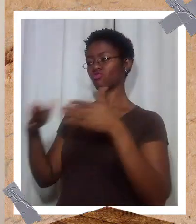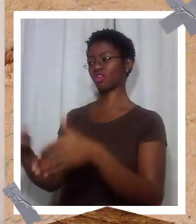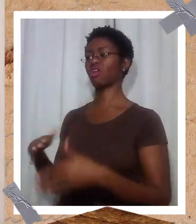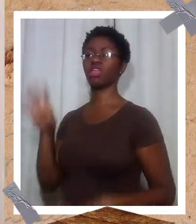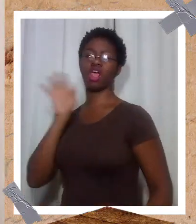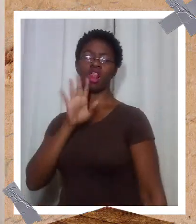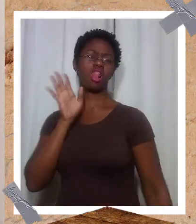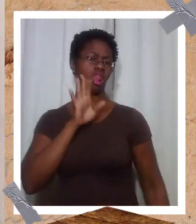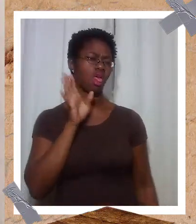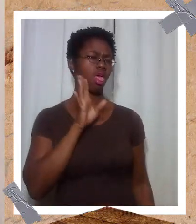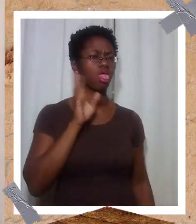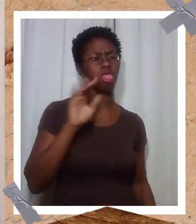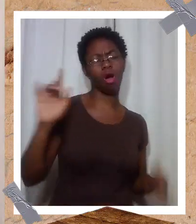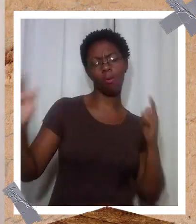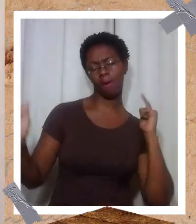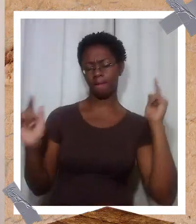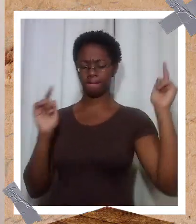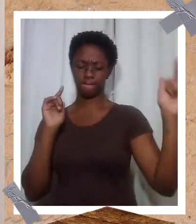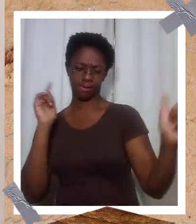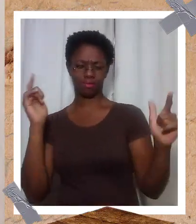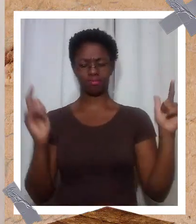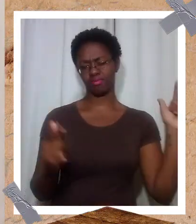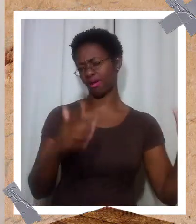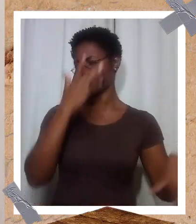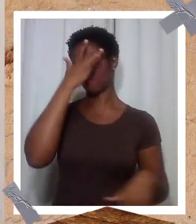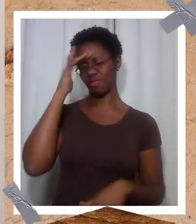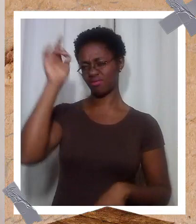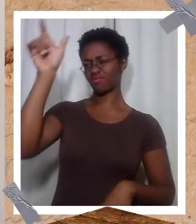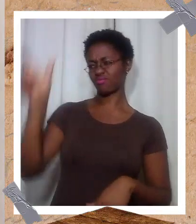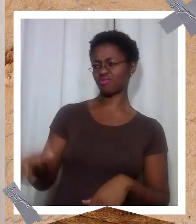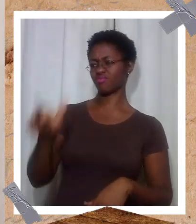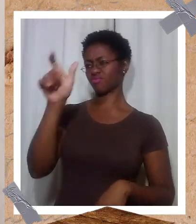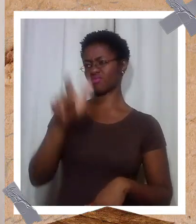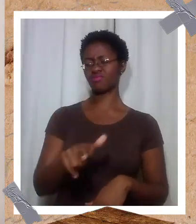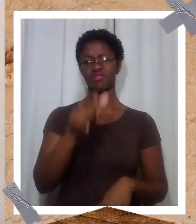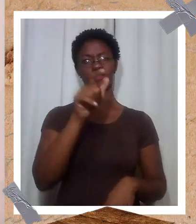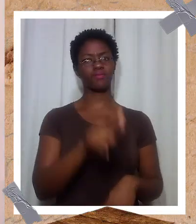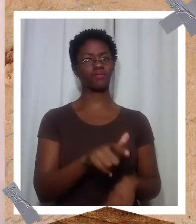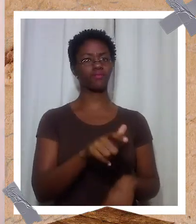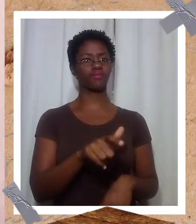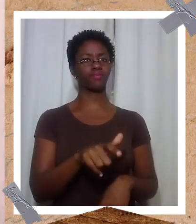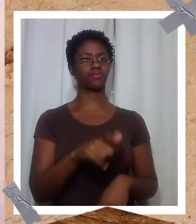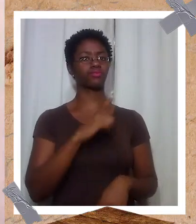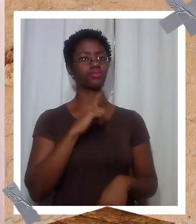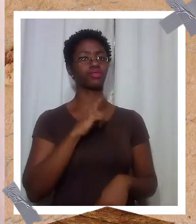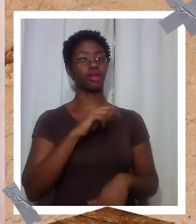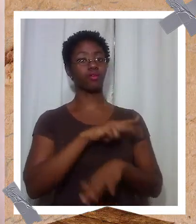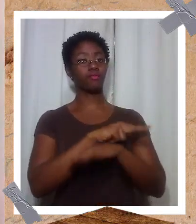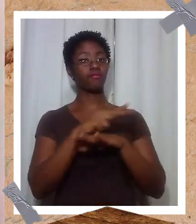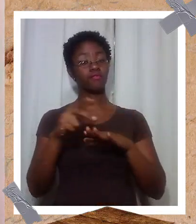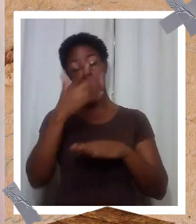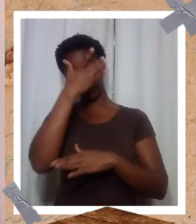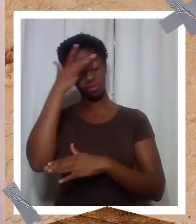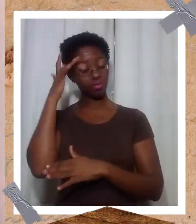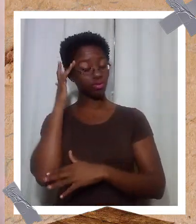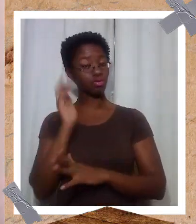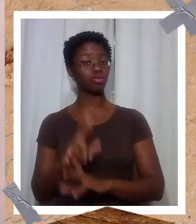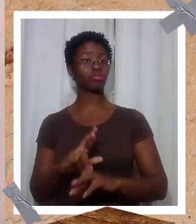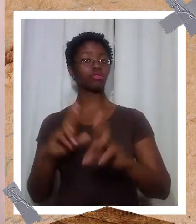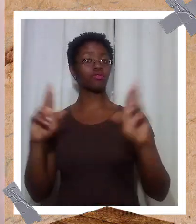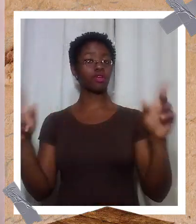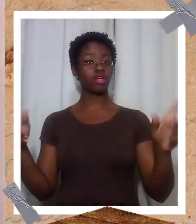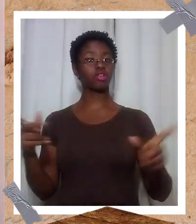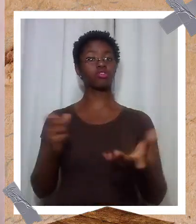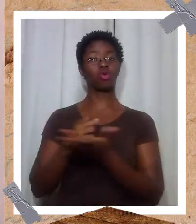super bacana. Os caras, tudo. Você pode imaginar que ali tinha várias pessoas de leilões. Então, assim, quem vai para